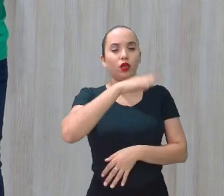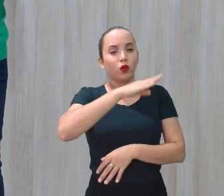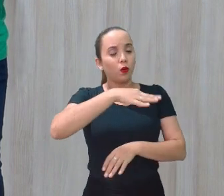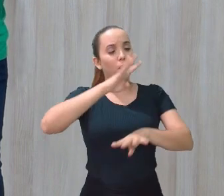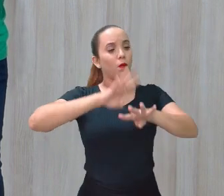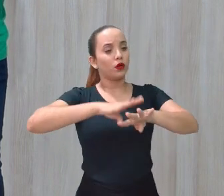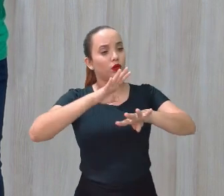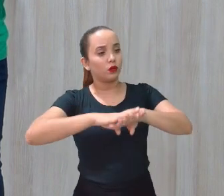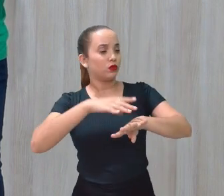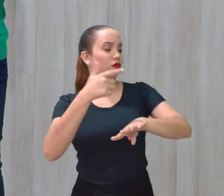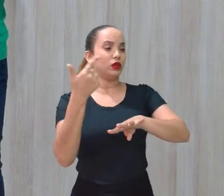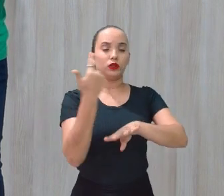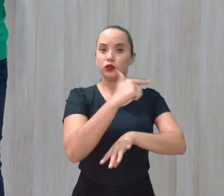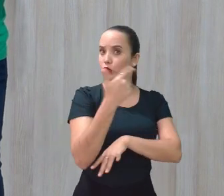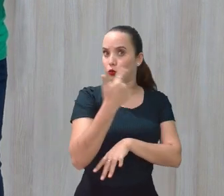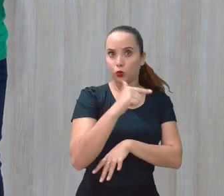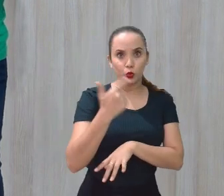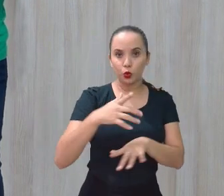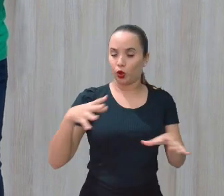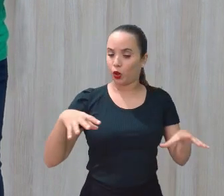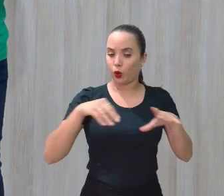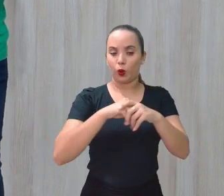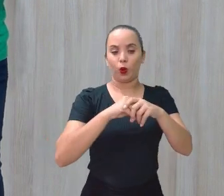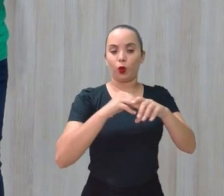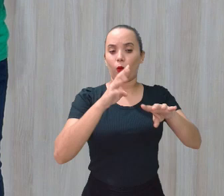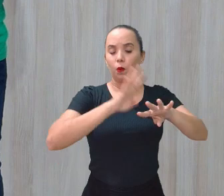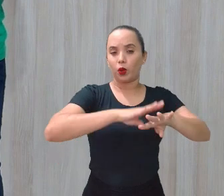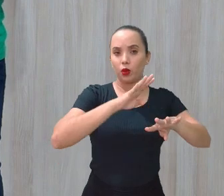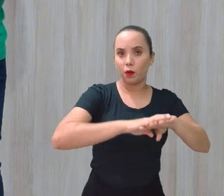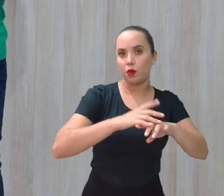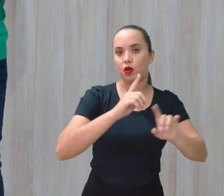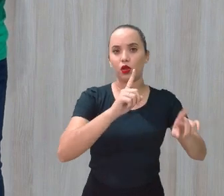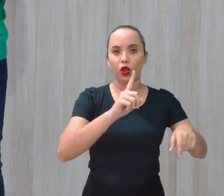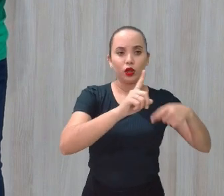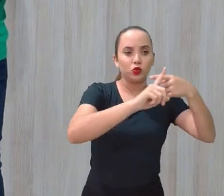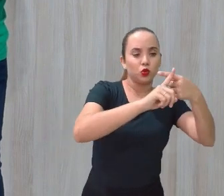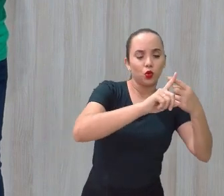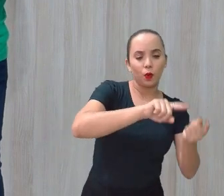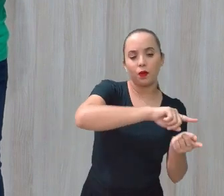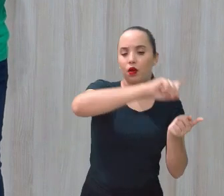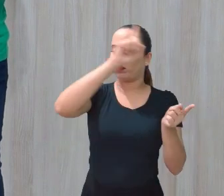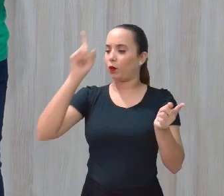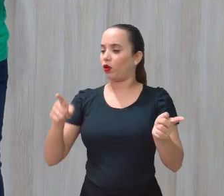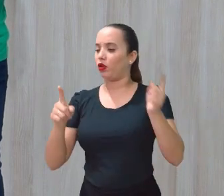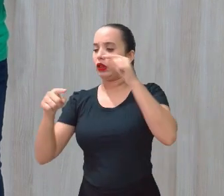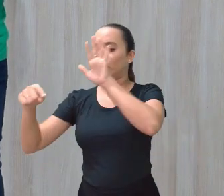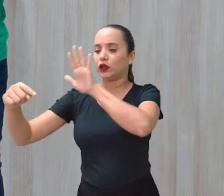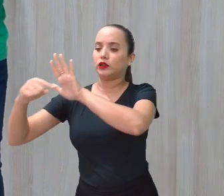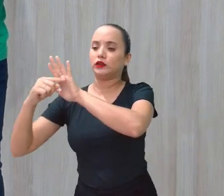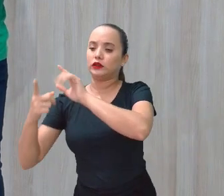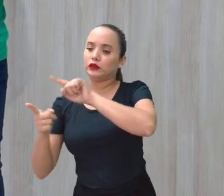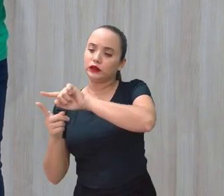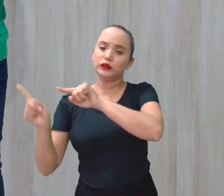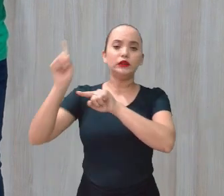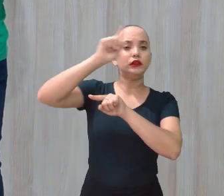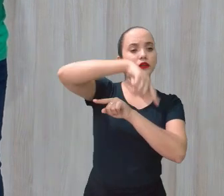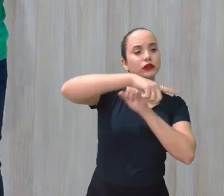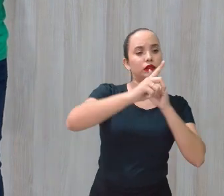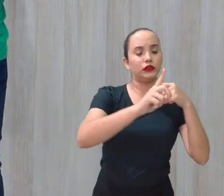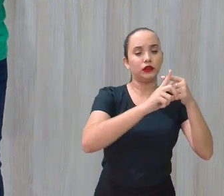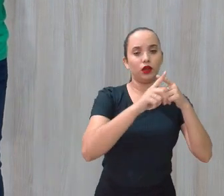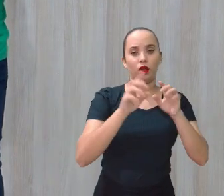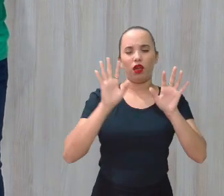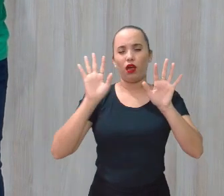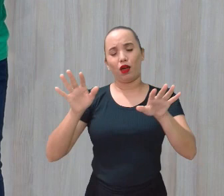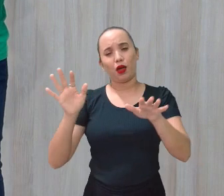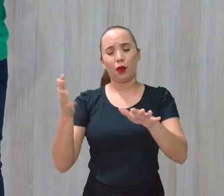matematicamente não existe isso de estar somando, passa subtraindo, está multiplicando, passa dividindo. Isso aí é meio que uma invenção escolar,